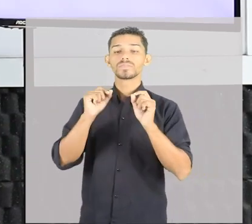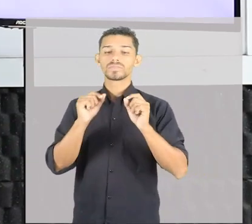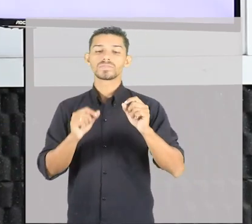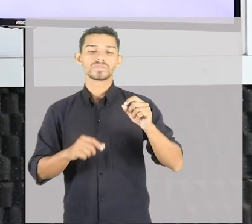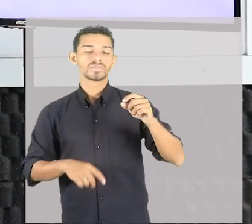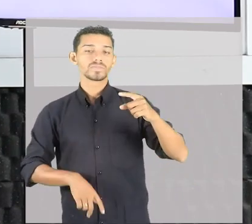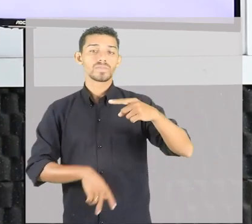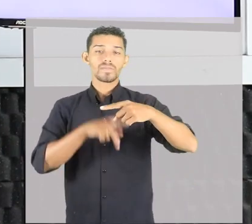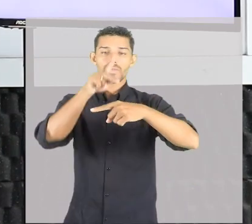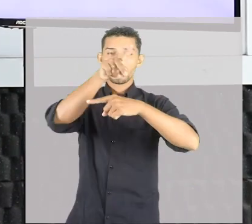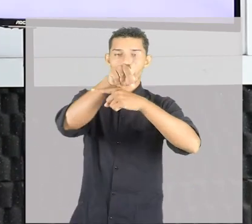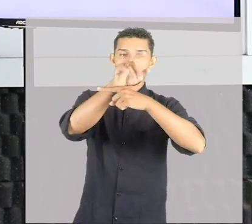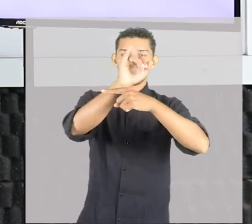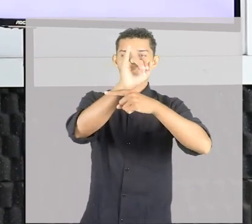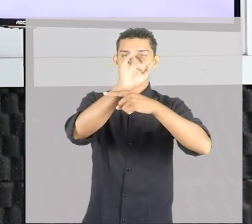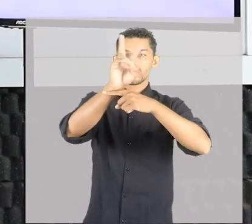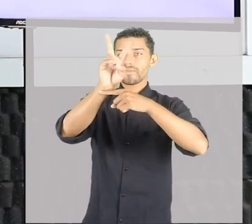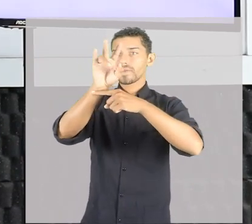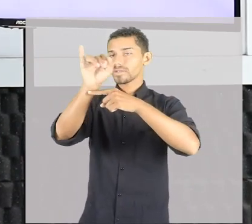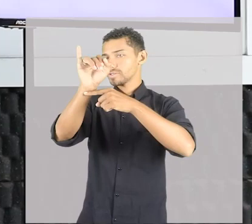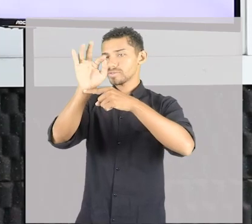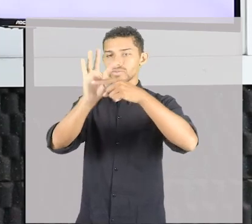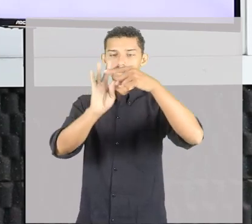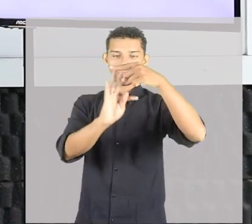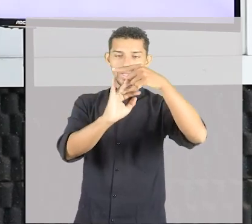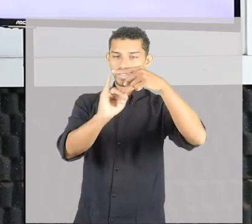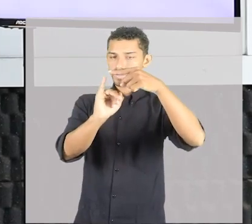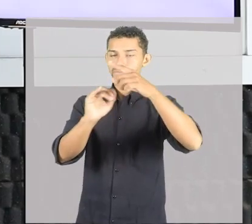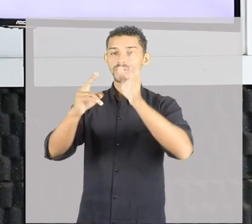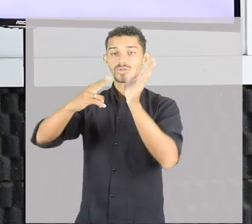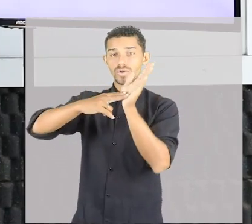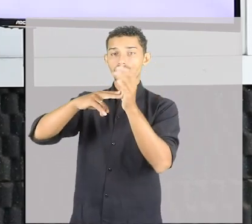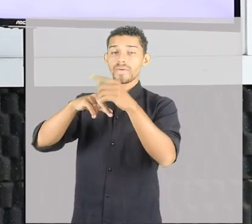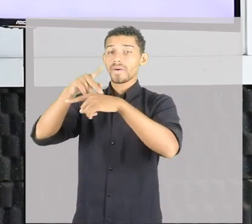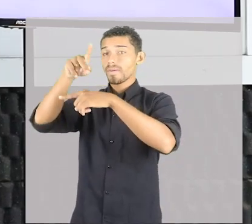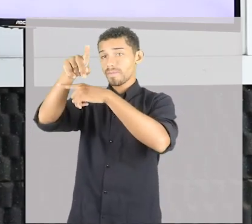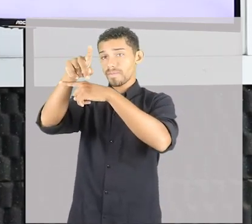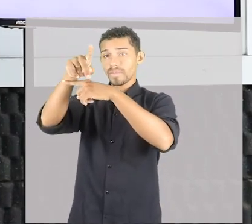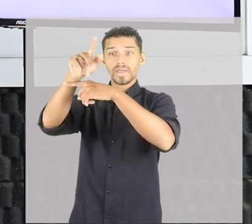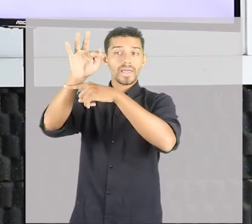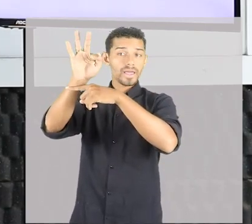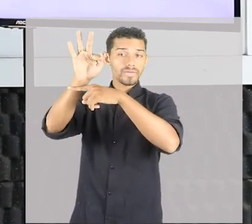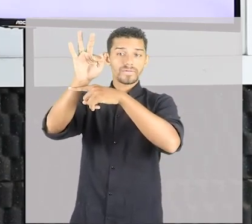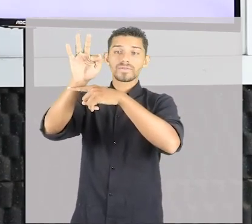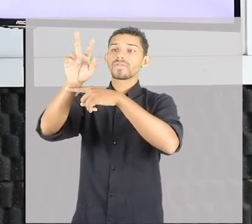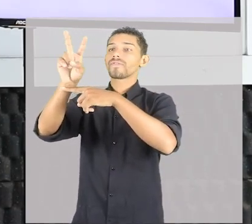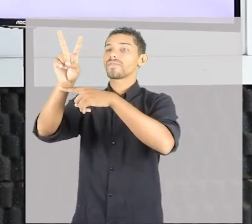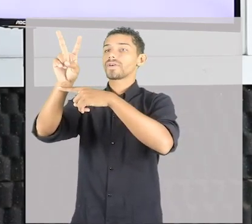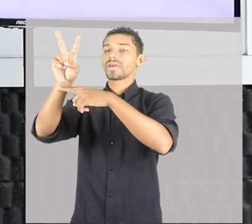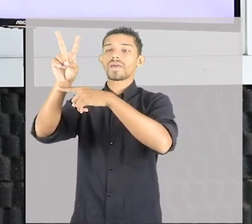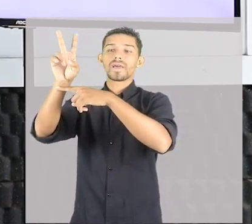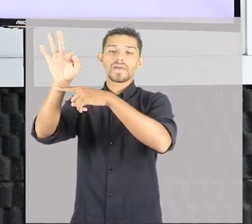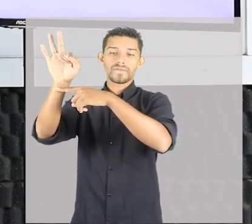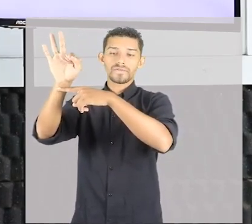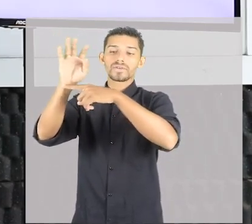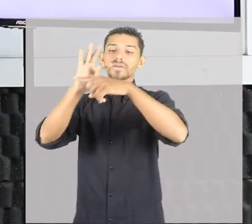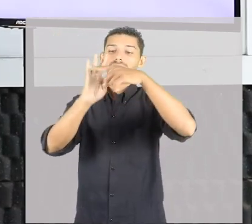pressão volume e temperatura igual pressão volume e